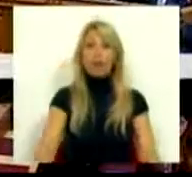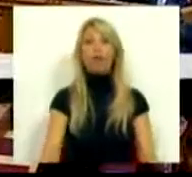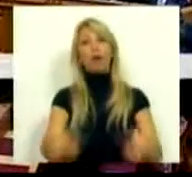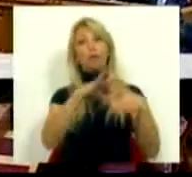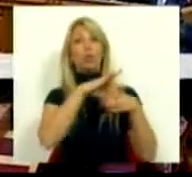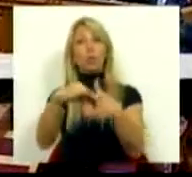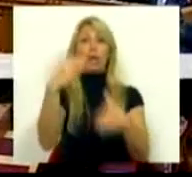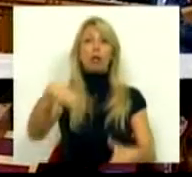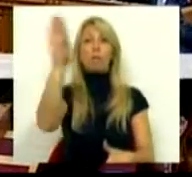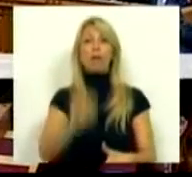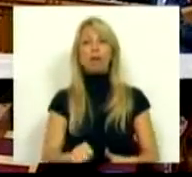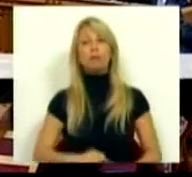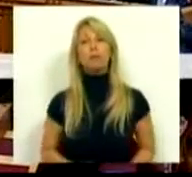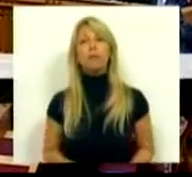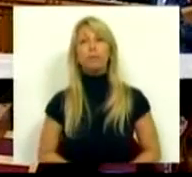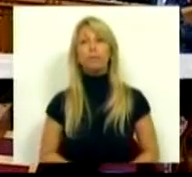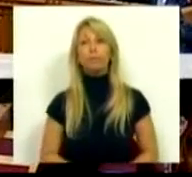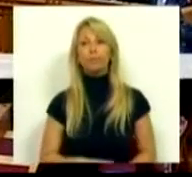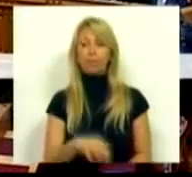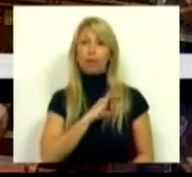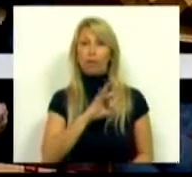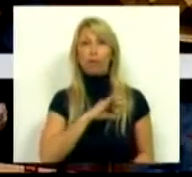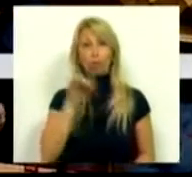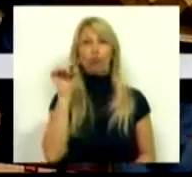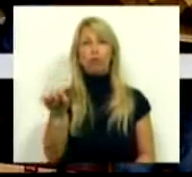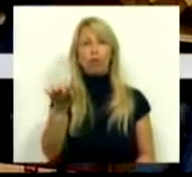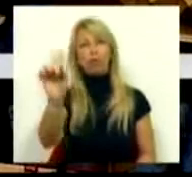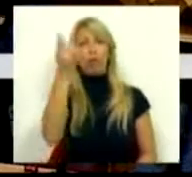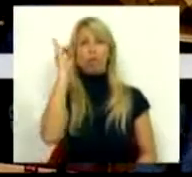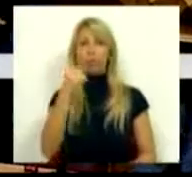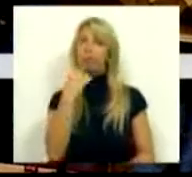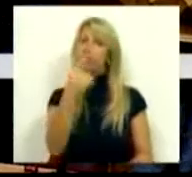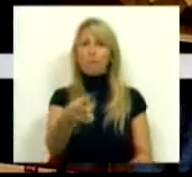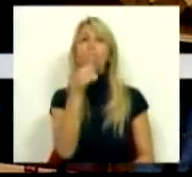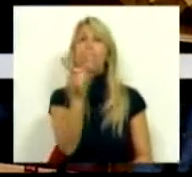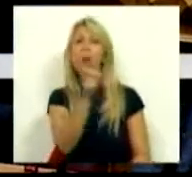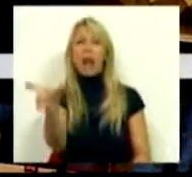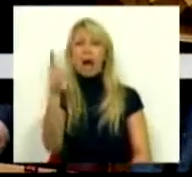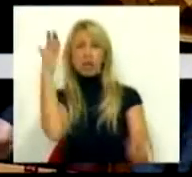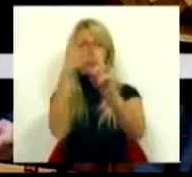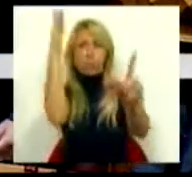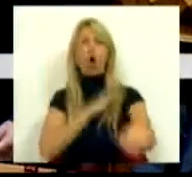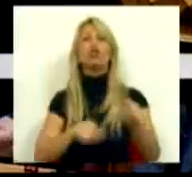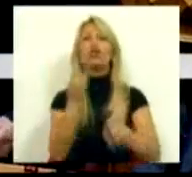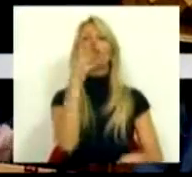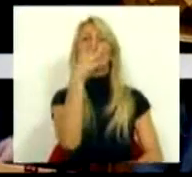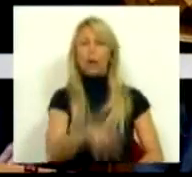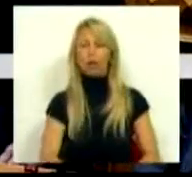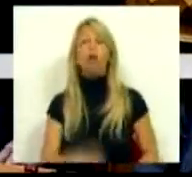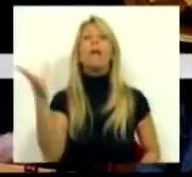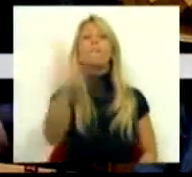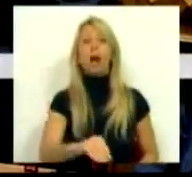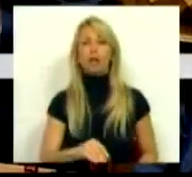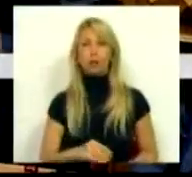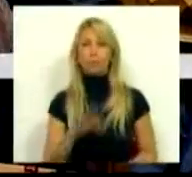líder do Partido Socialista. O senhor deve dirigir essas palavras aos senhores deputados. E mais, Sr.